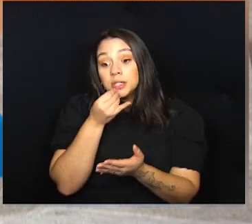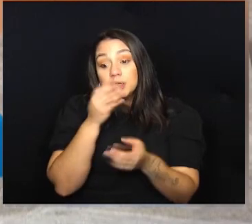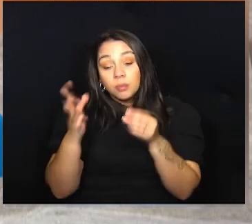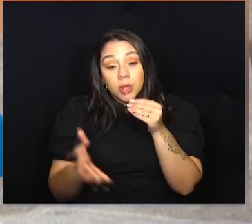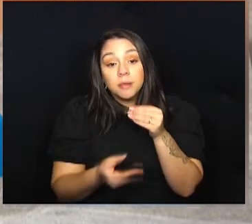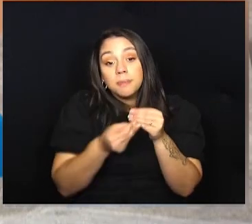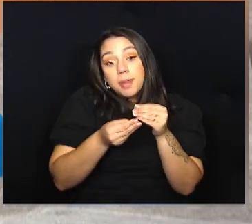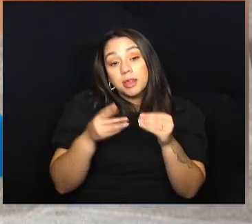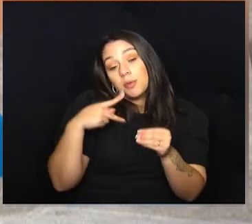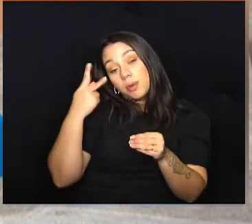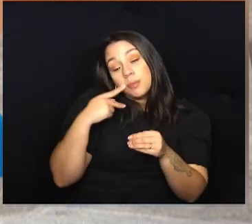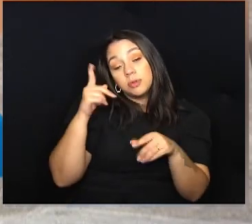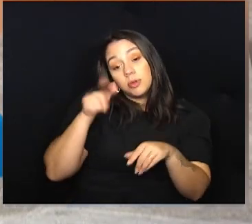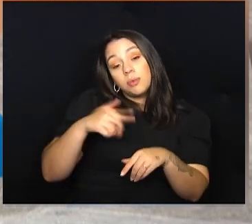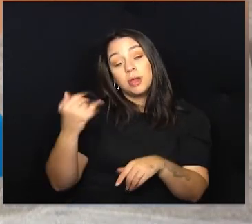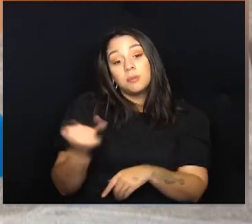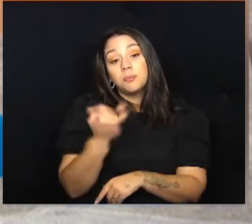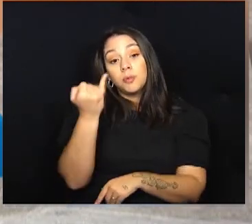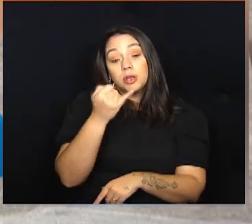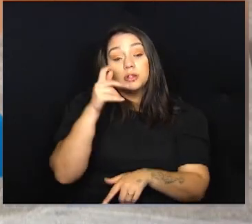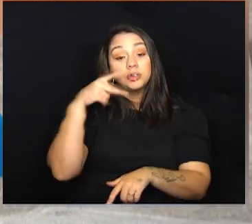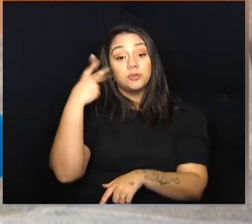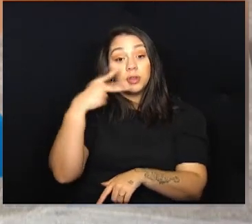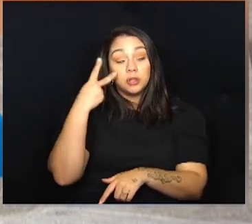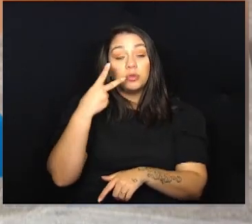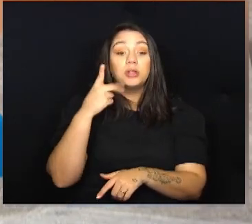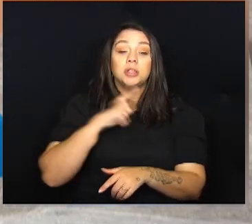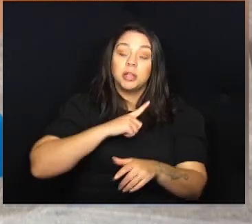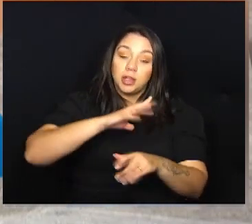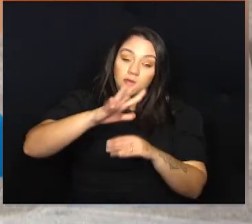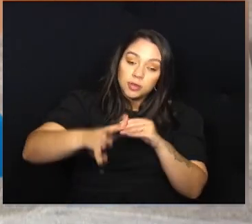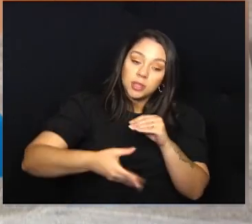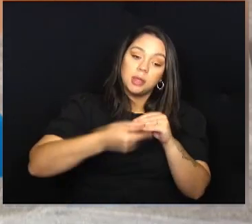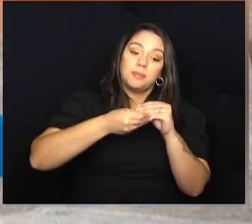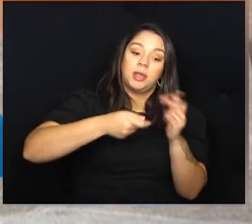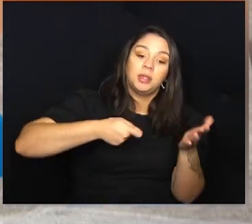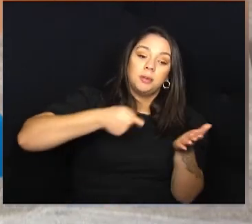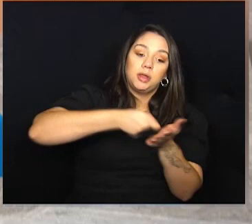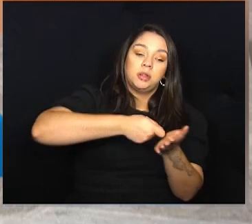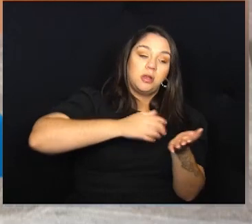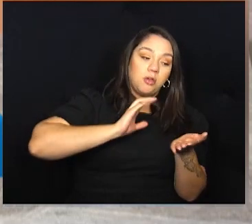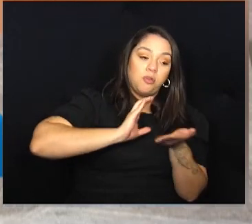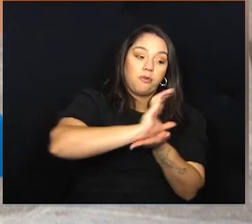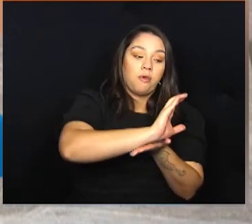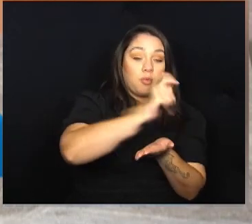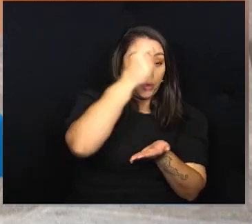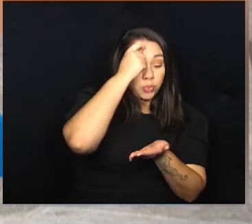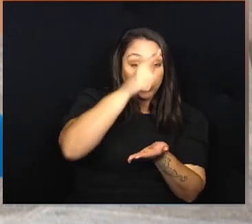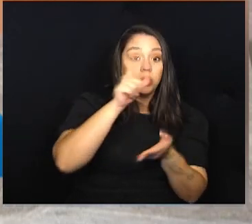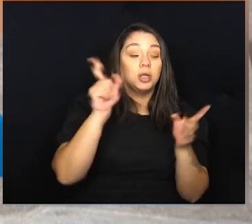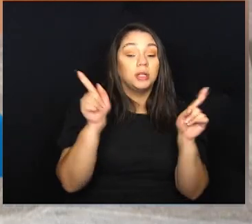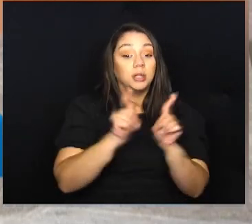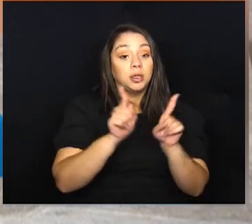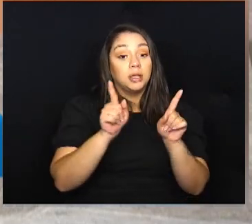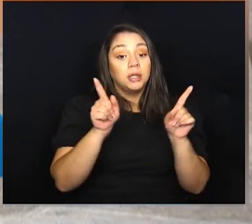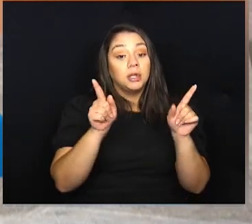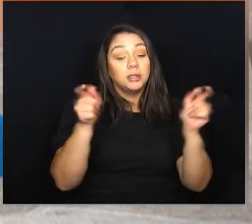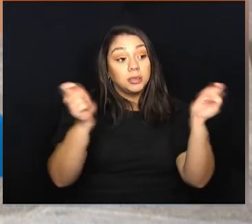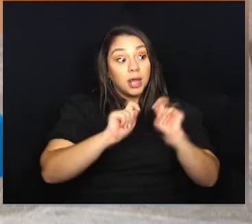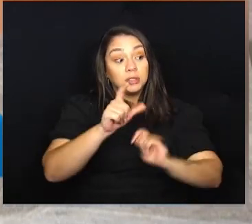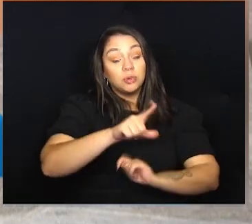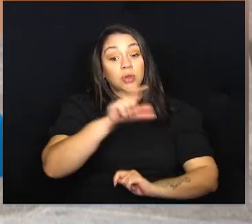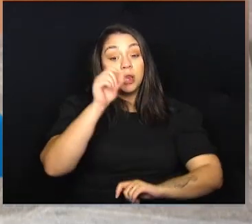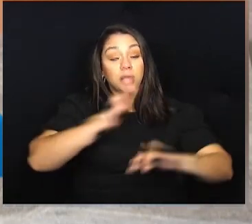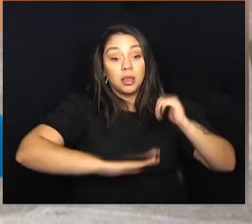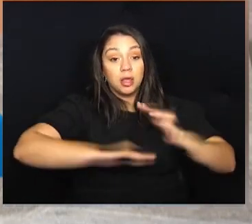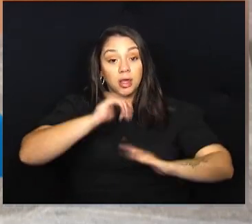Então também é importante que os vereadores que enviaram as emendas para a cultura possam escolher a utilização de ações que